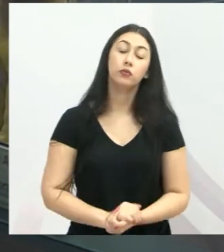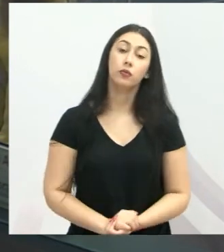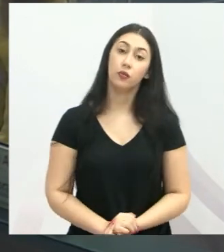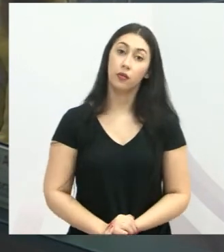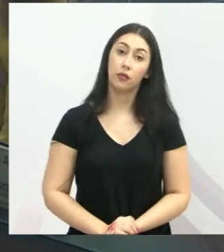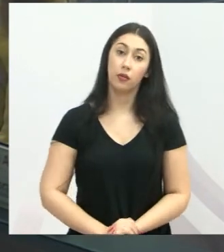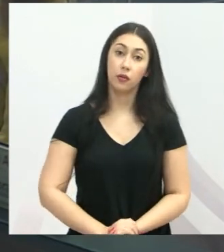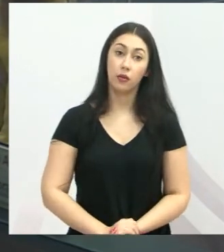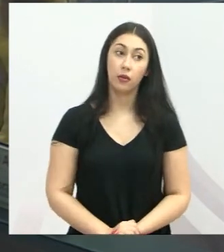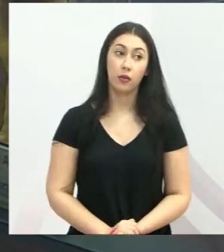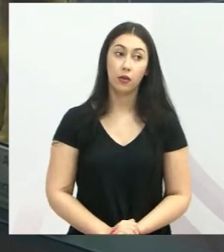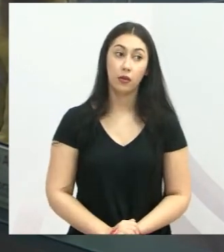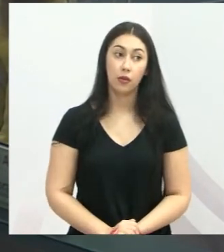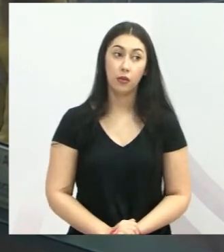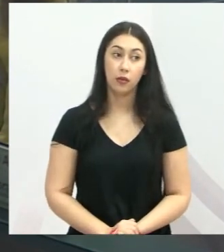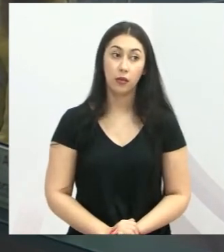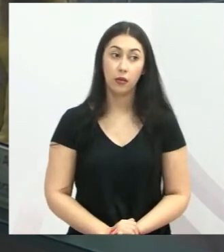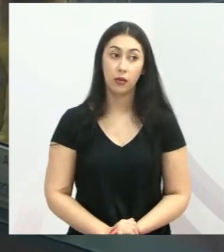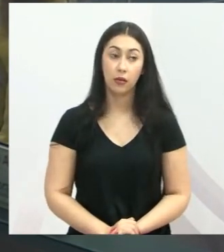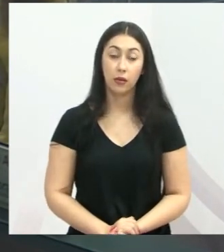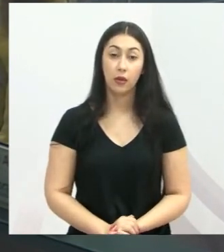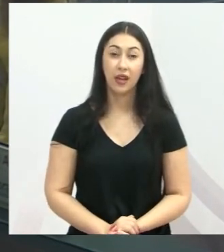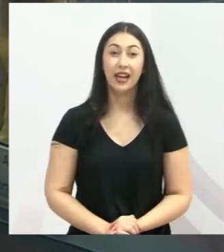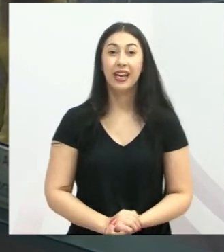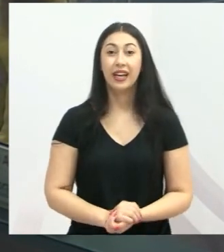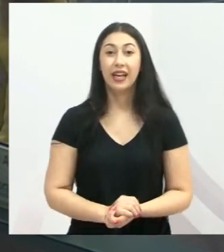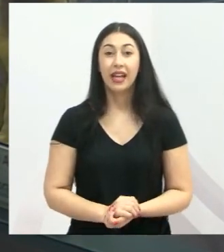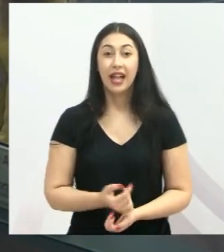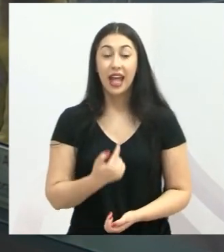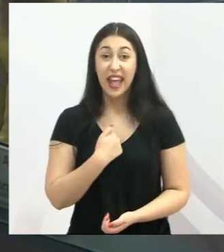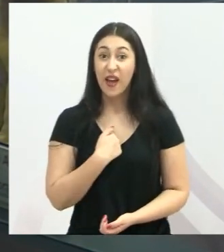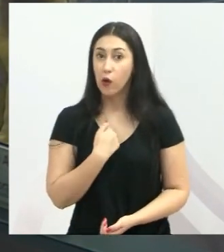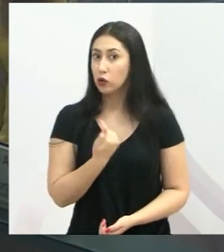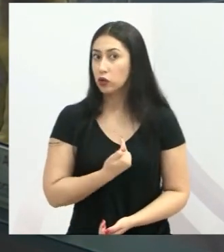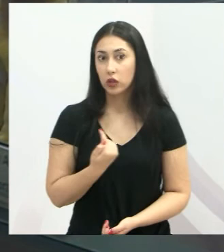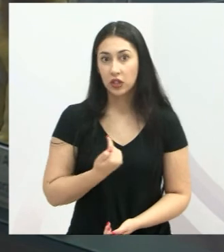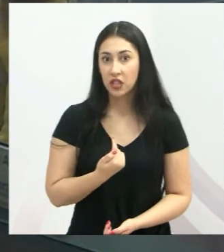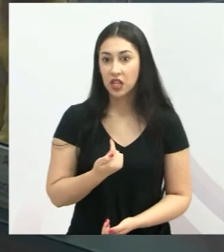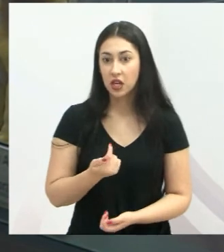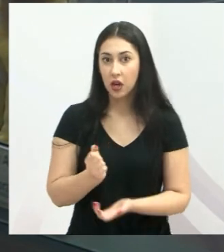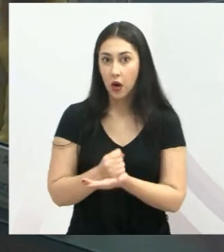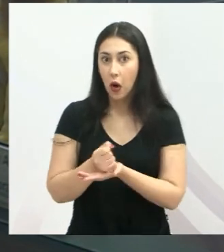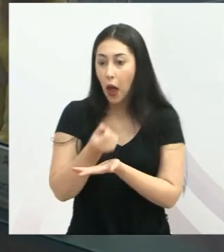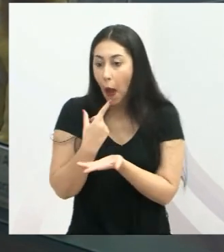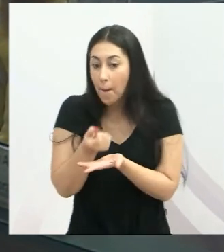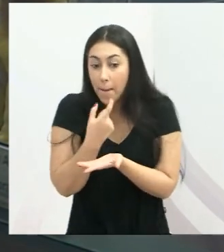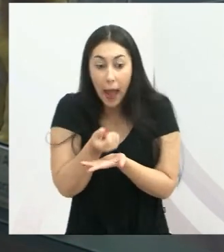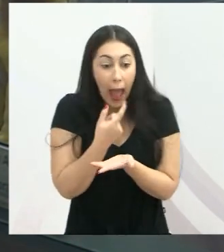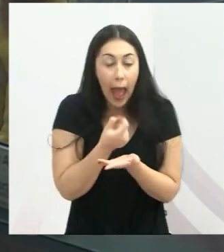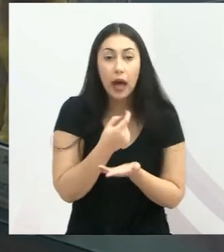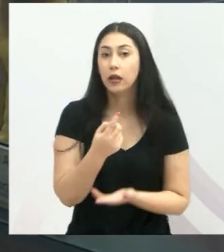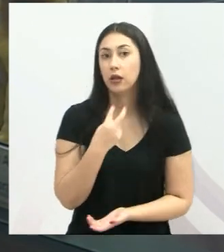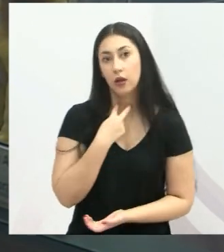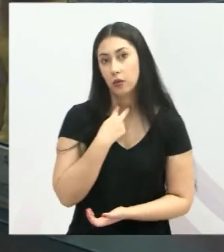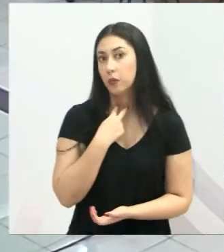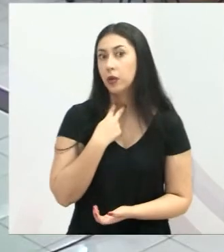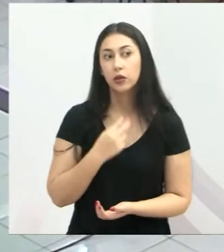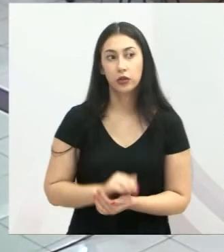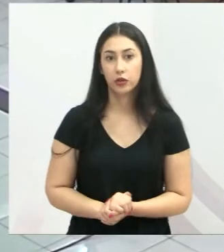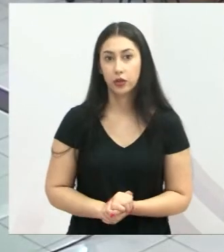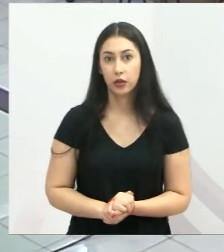é profilaxia, né, doutor? Como ele mesmo falou, não é ficar se entupindo de ivermectina como algumas pessoas estão fazendo, não.